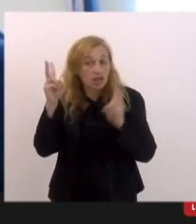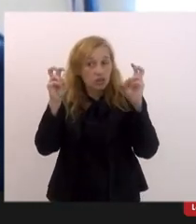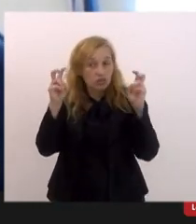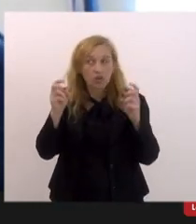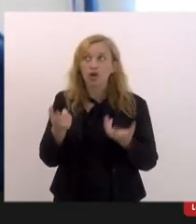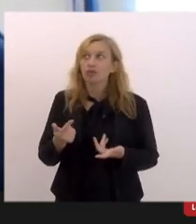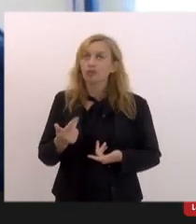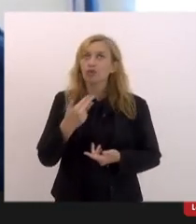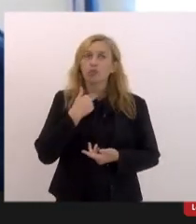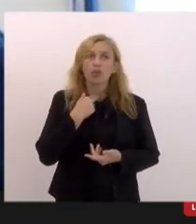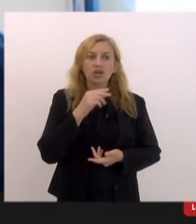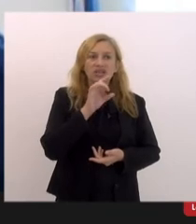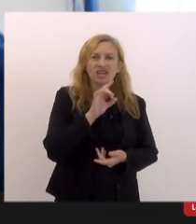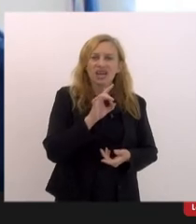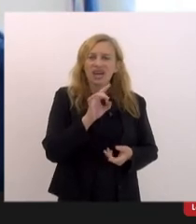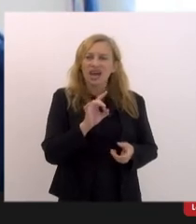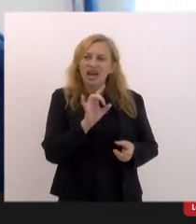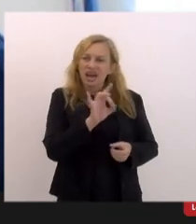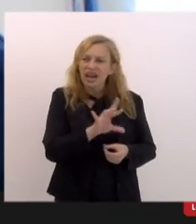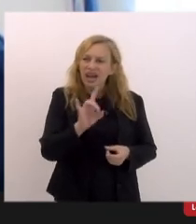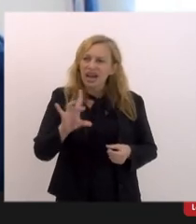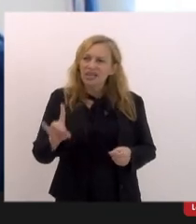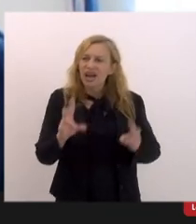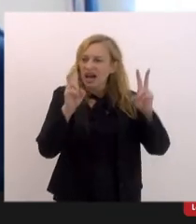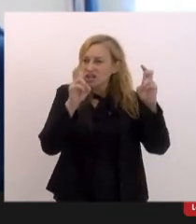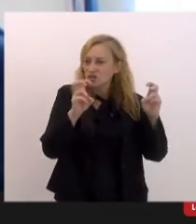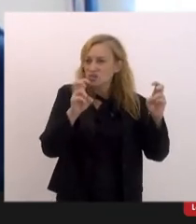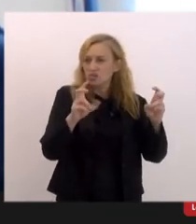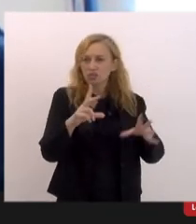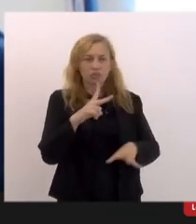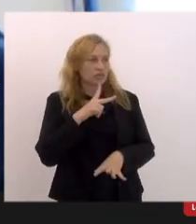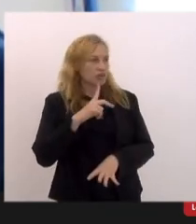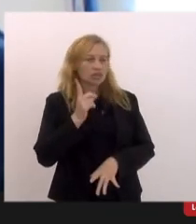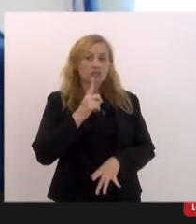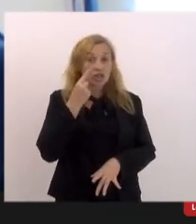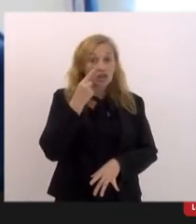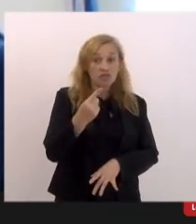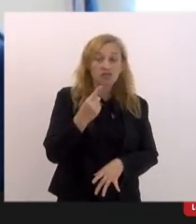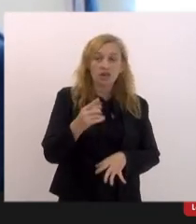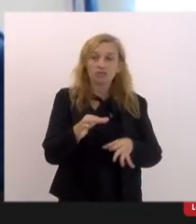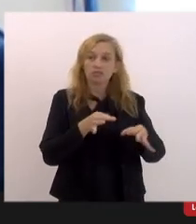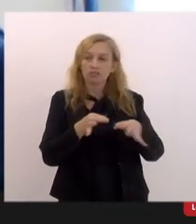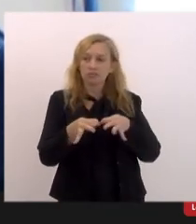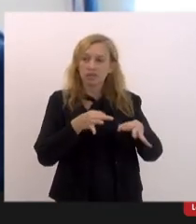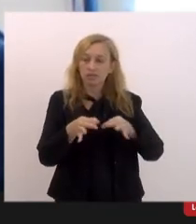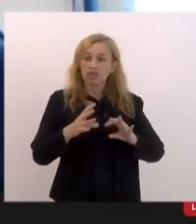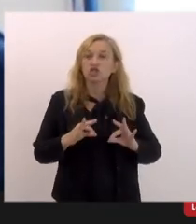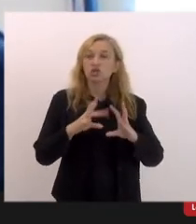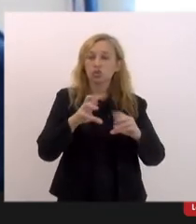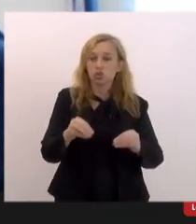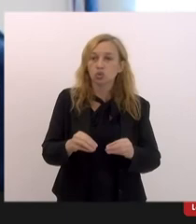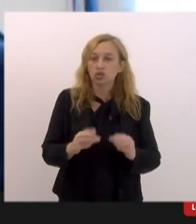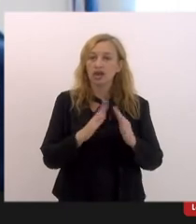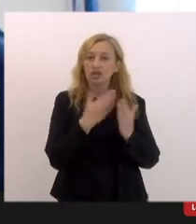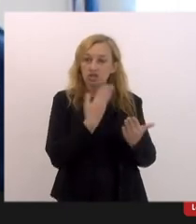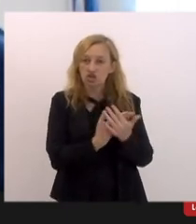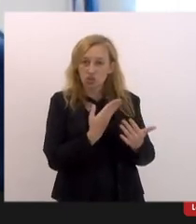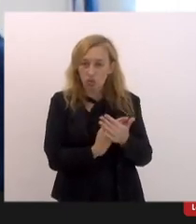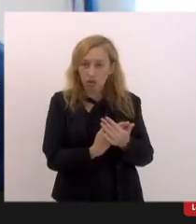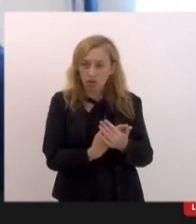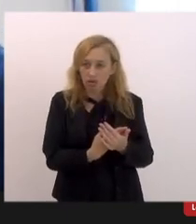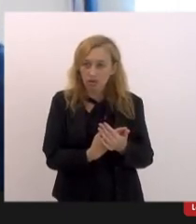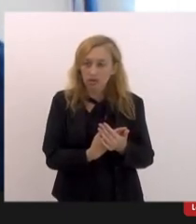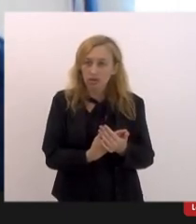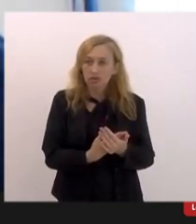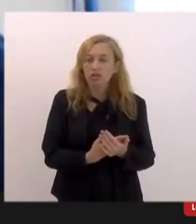caso individualmente. A SEDUC tem que desenvolver diretrizes que auxiliem no tratamento de toda a rede. Essa é a insistência que a gente faz e esse